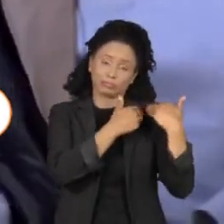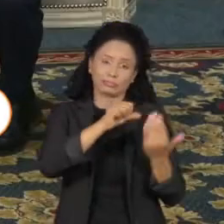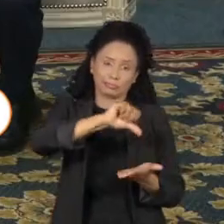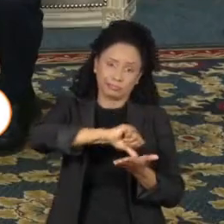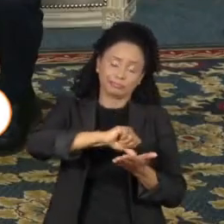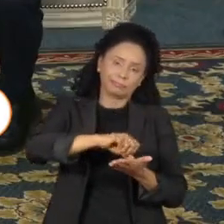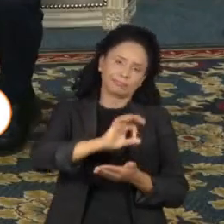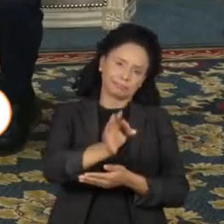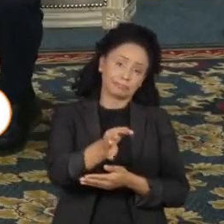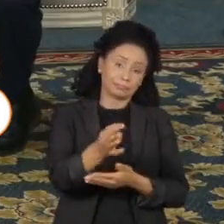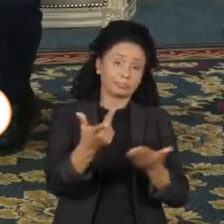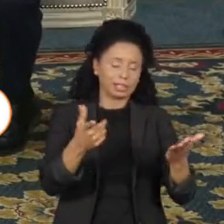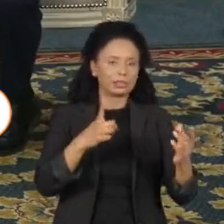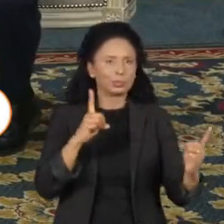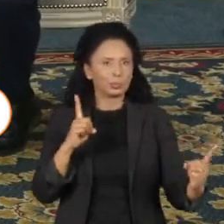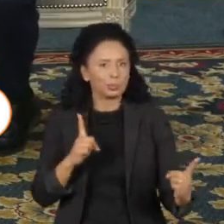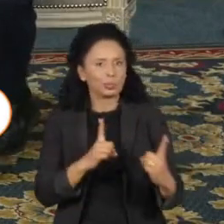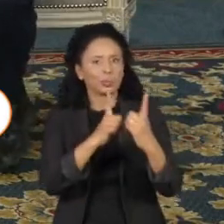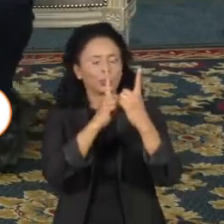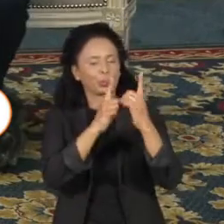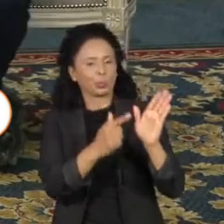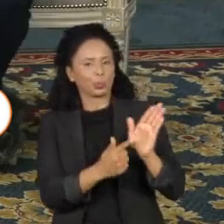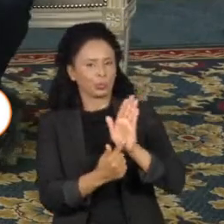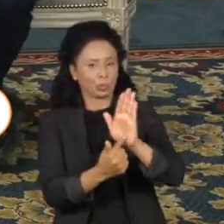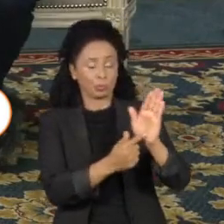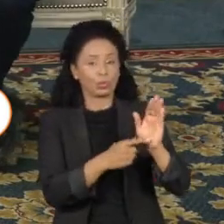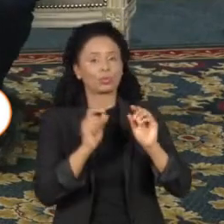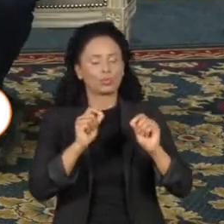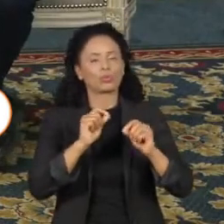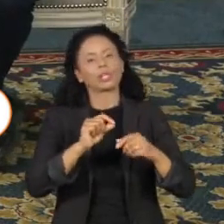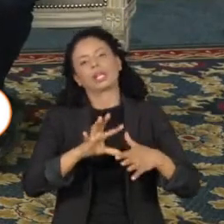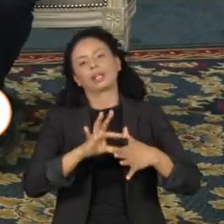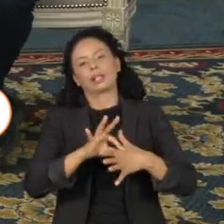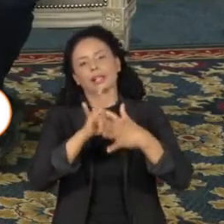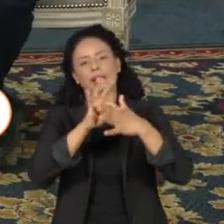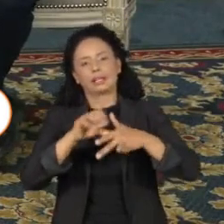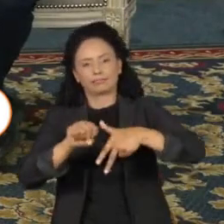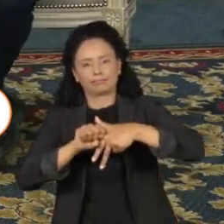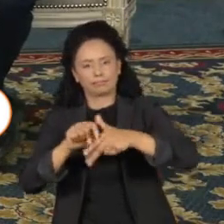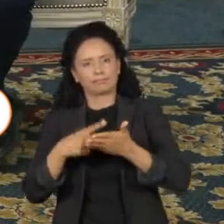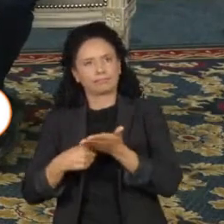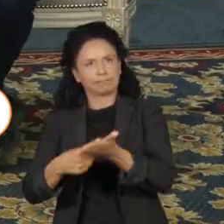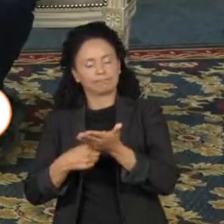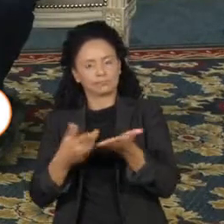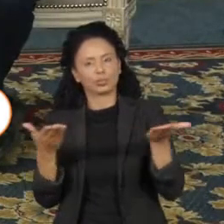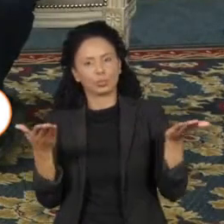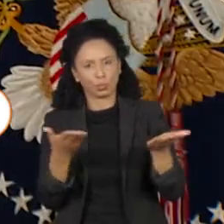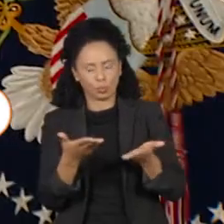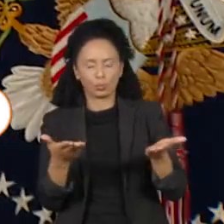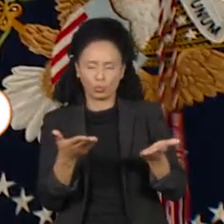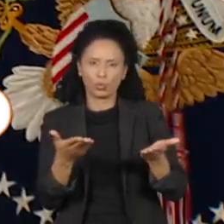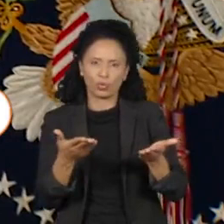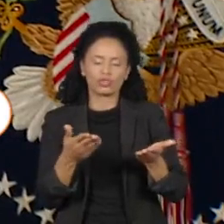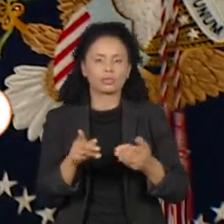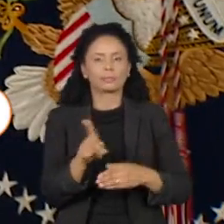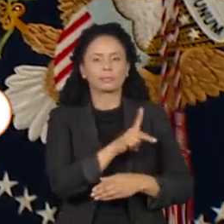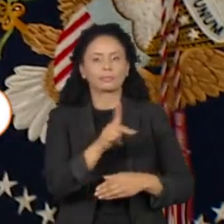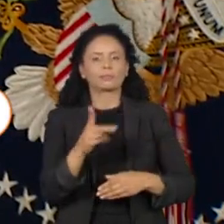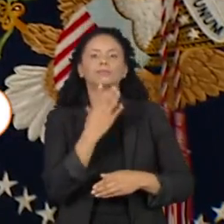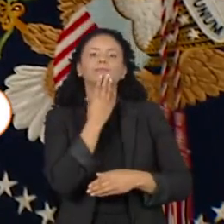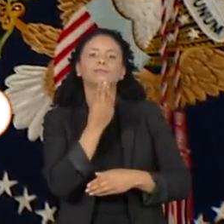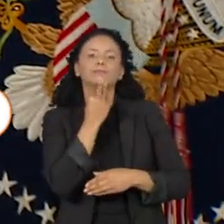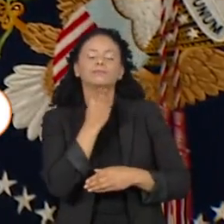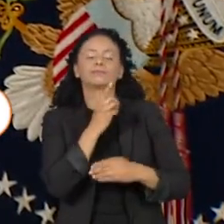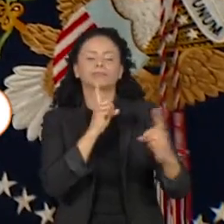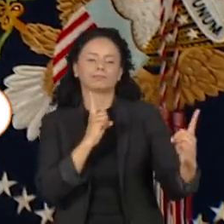posição durante o encontro com o chefe da diplomacia americana Antony blanking hoje Isaac zog será recebido pelo